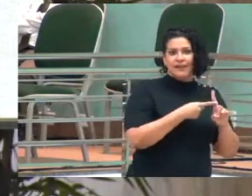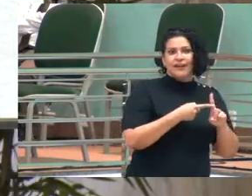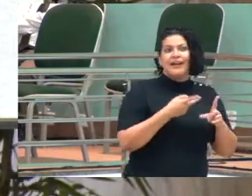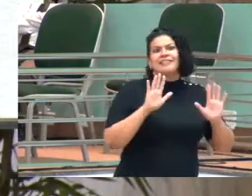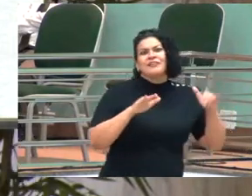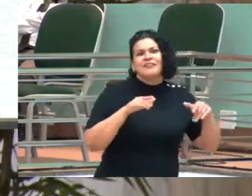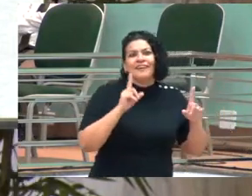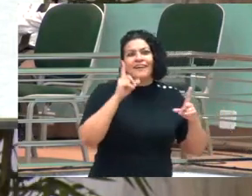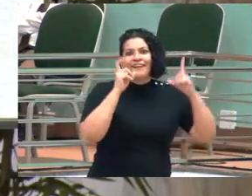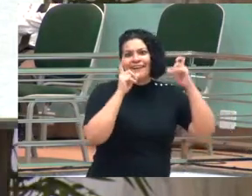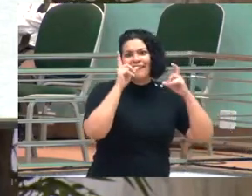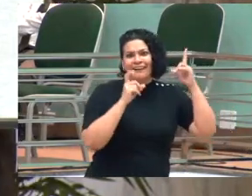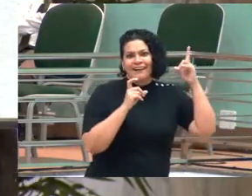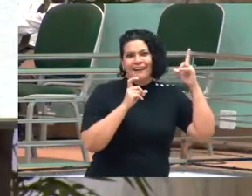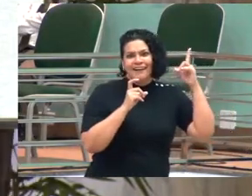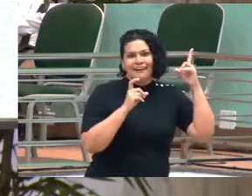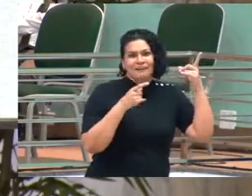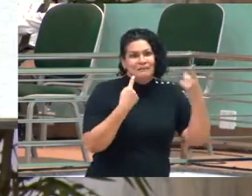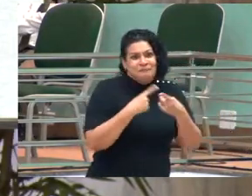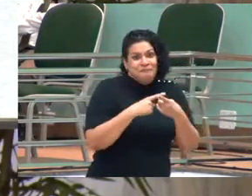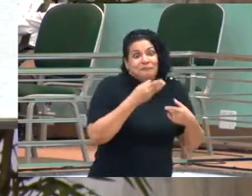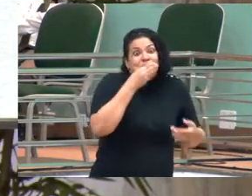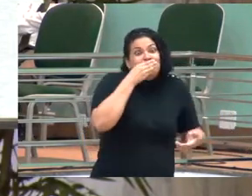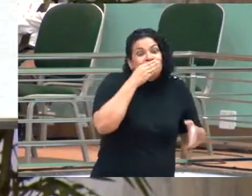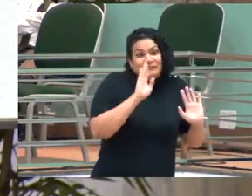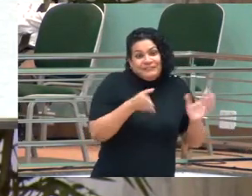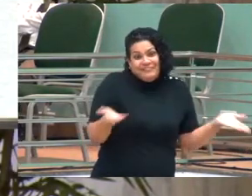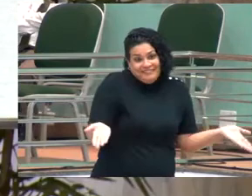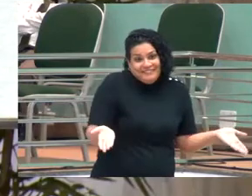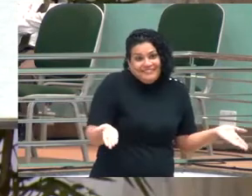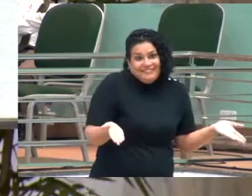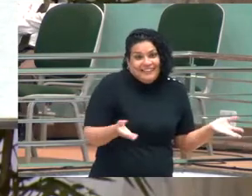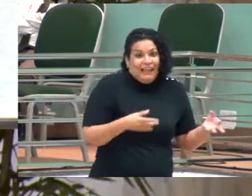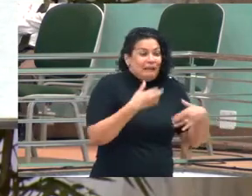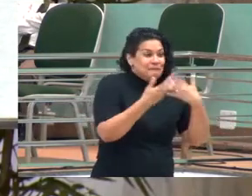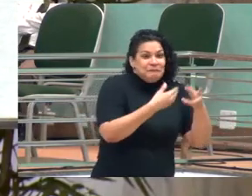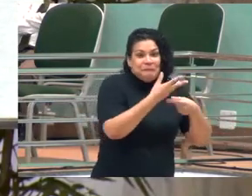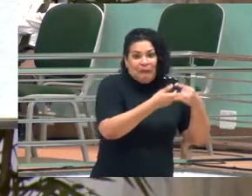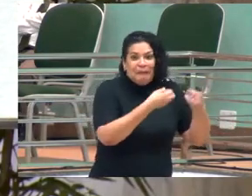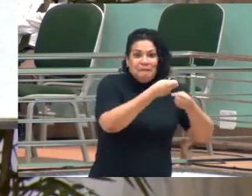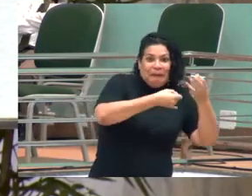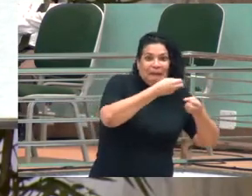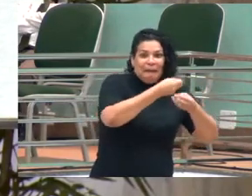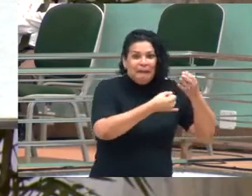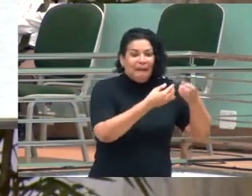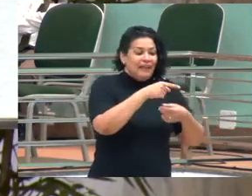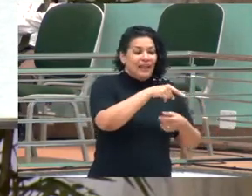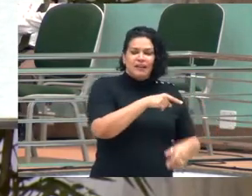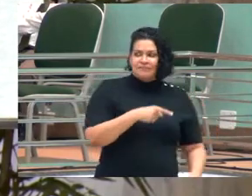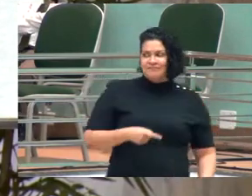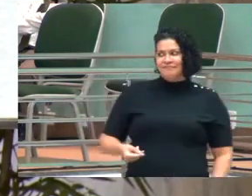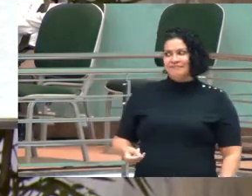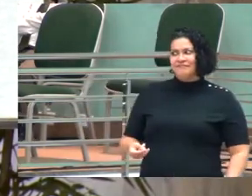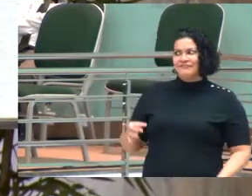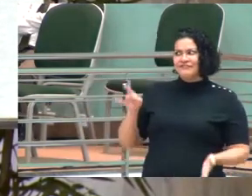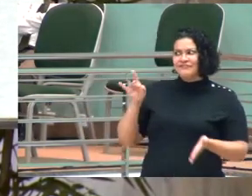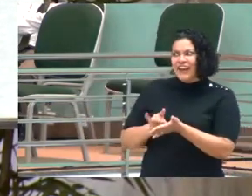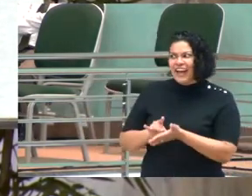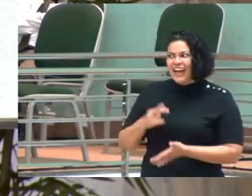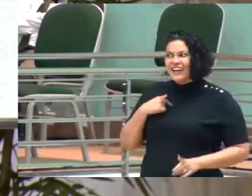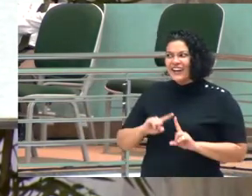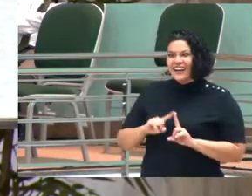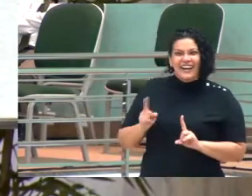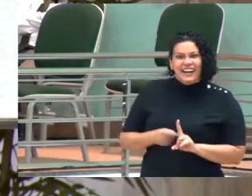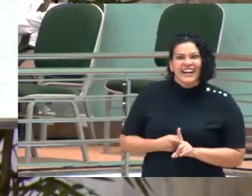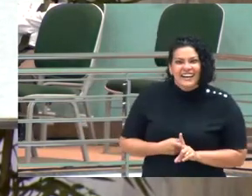E a promessa foi feita. Alguns tempos passaram, e quando minha mãe viu, ela